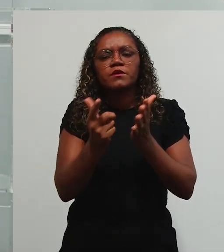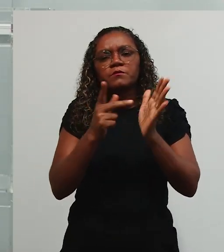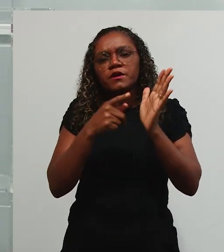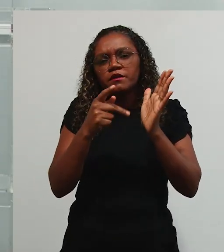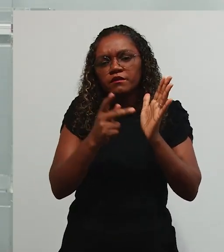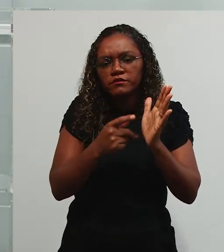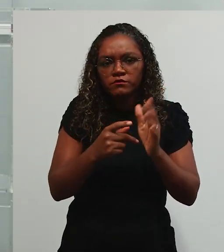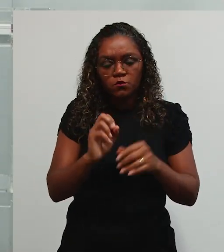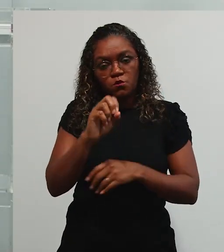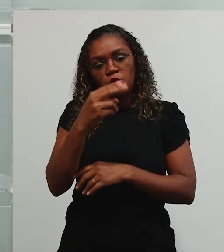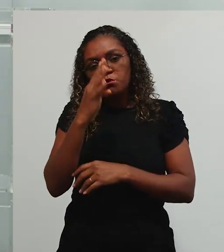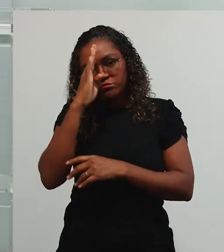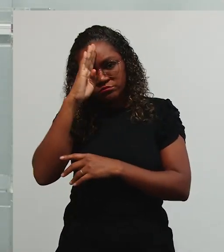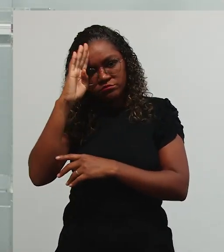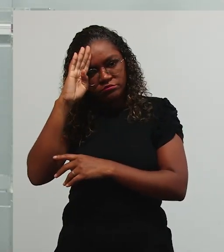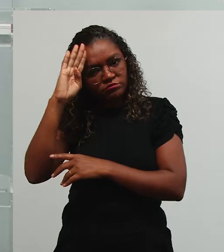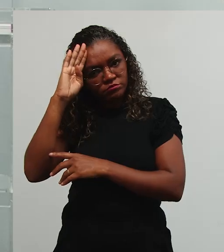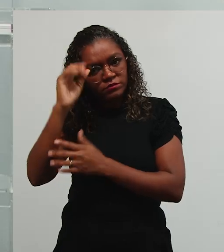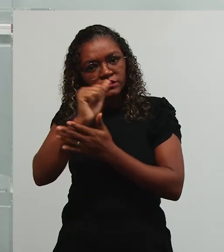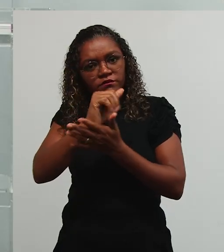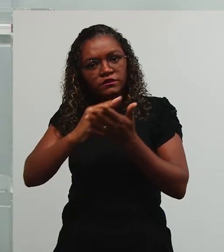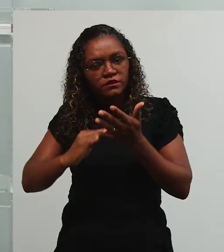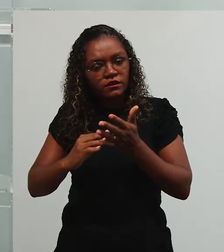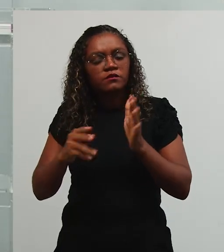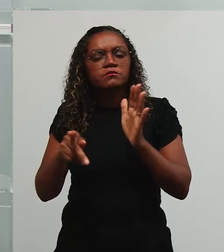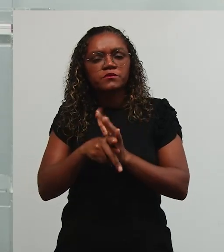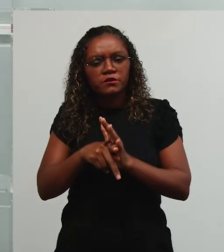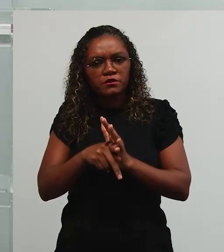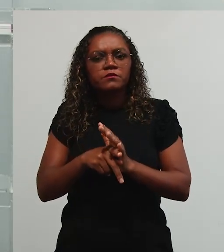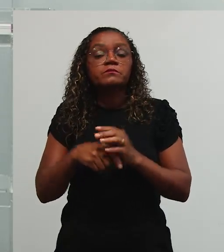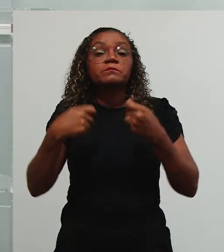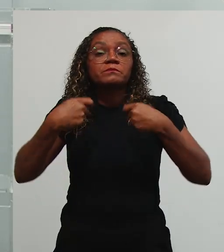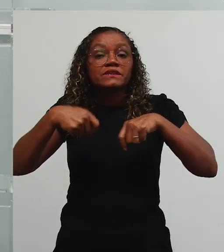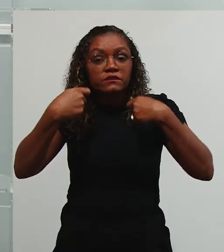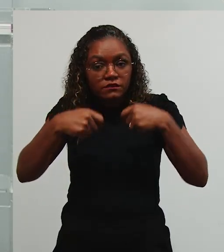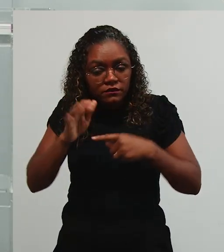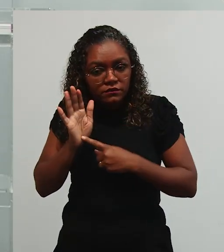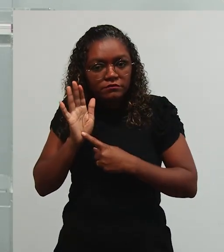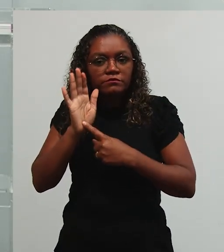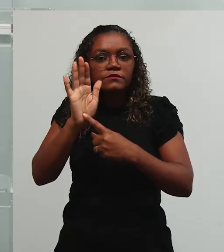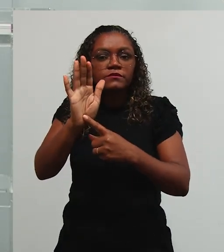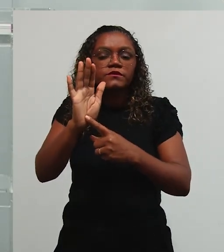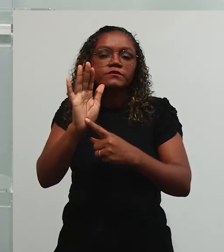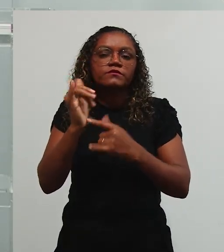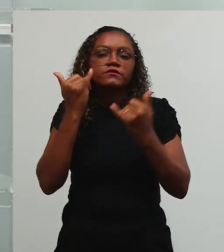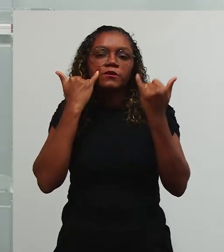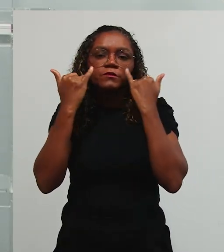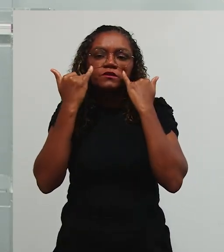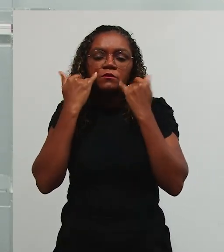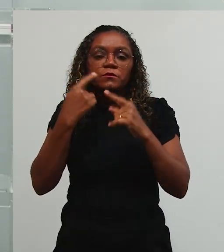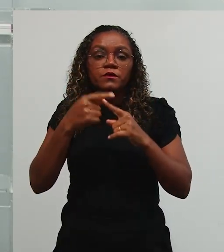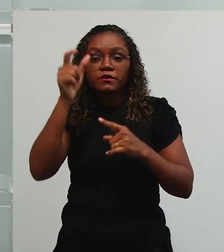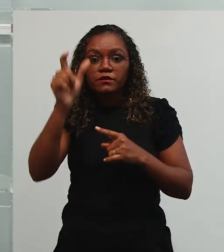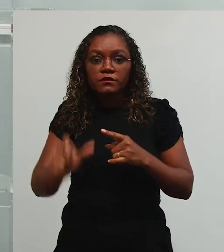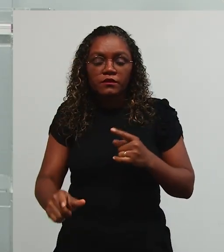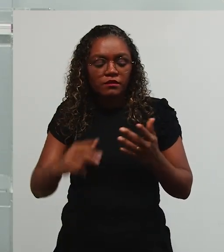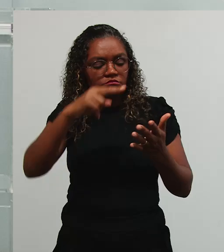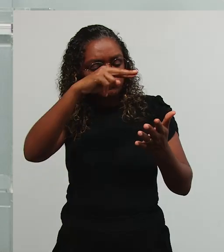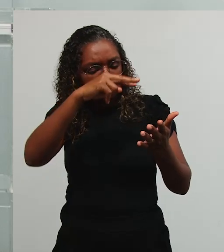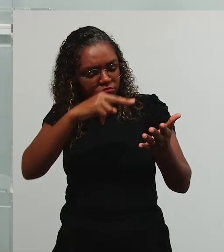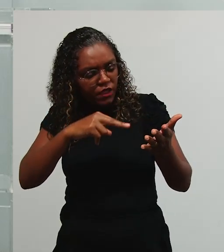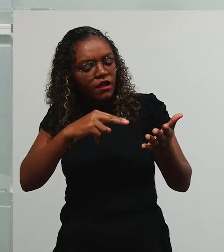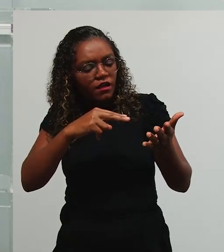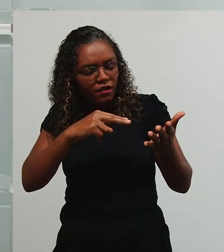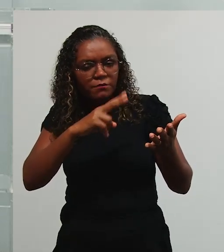portfólio ou em outros trabalhos acadêmicos, você sempre deve apresentar essa informação para o leitor. Então, você faz um trabalho